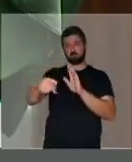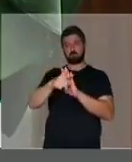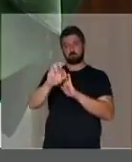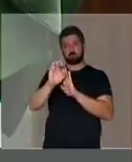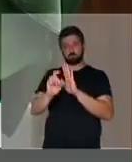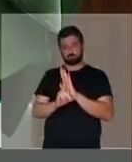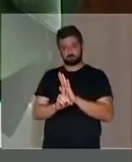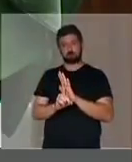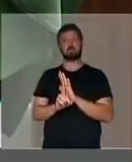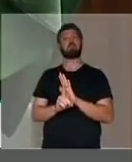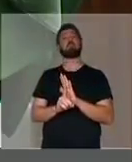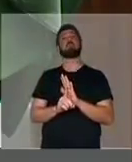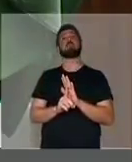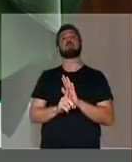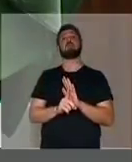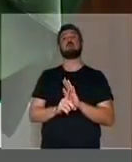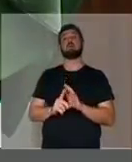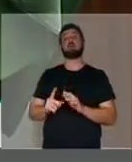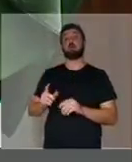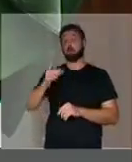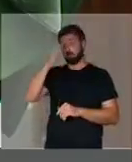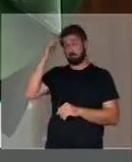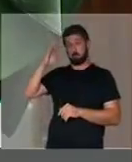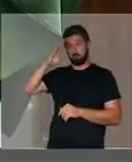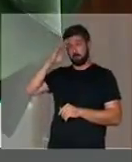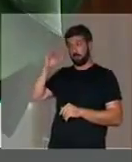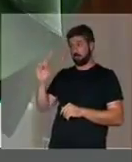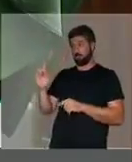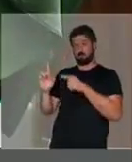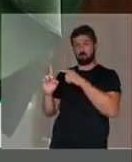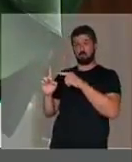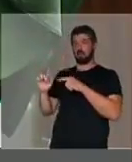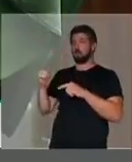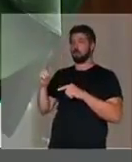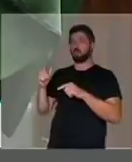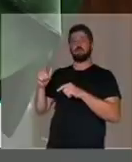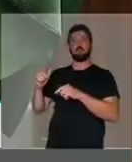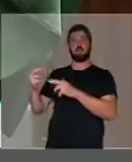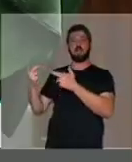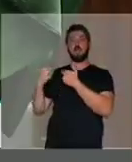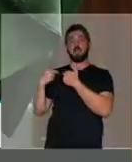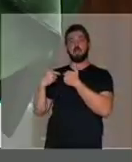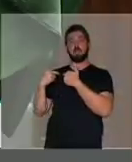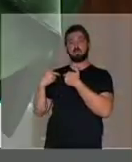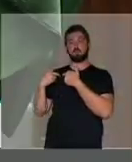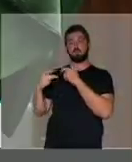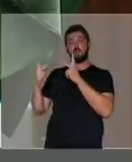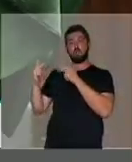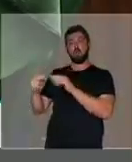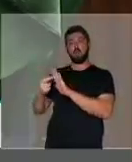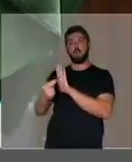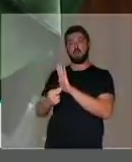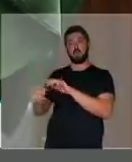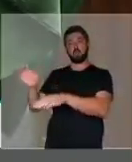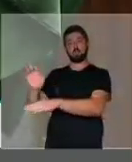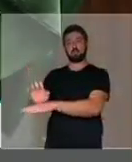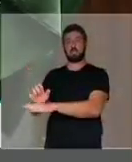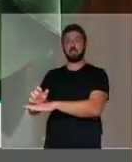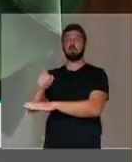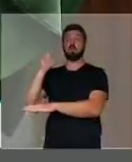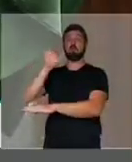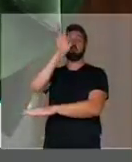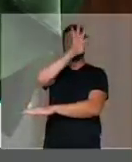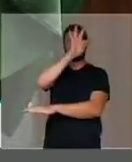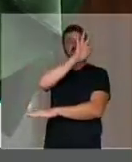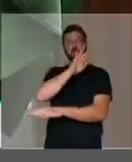decreto, o interventor federal não está sujeito às normas estaduais que conflitarem com as medidas necessárias à